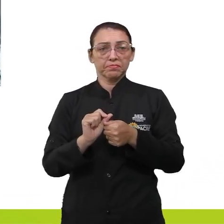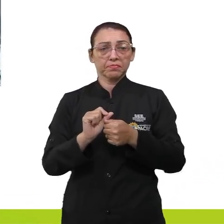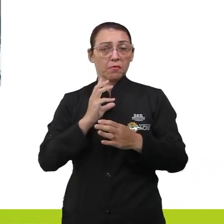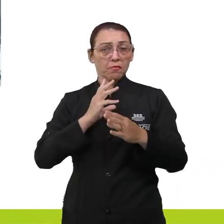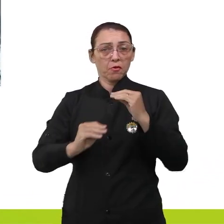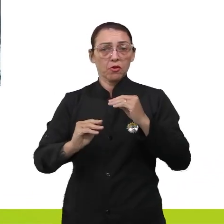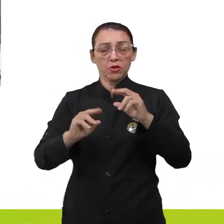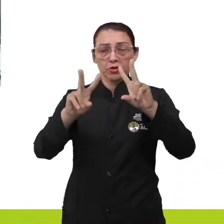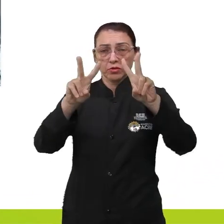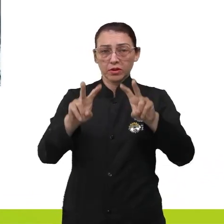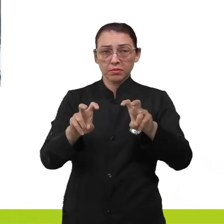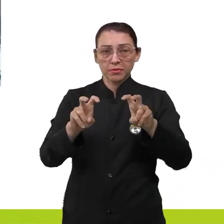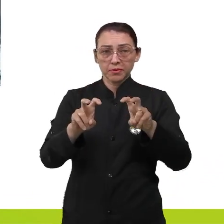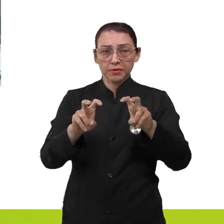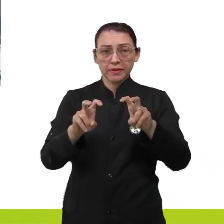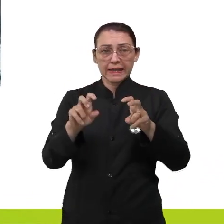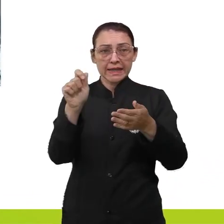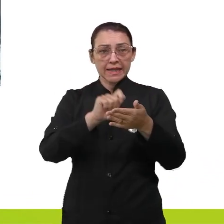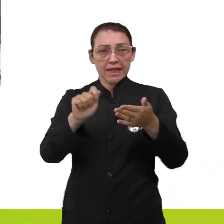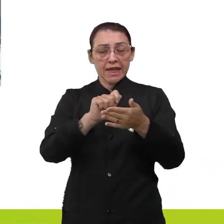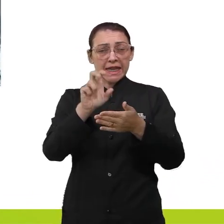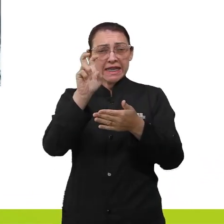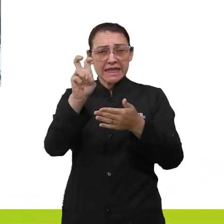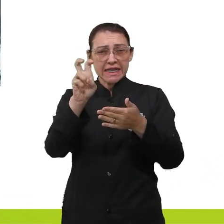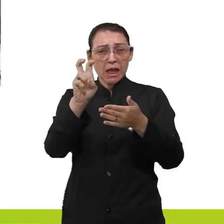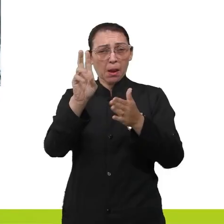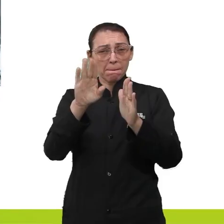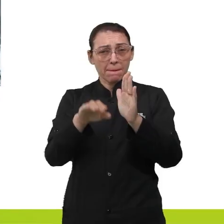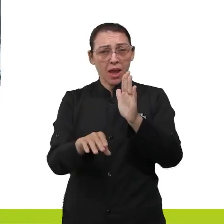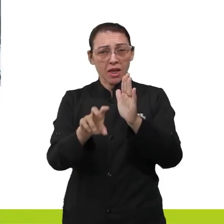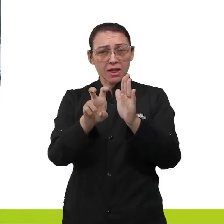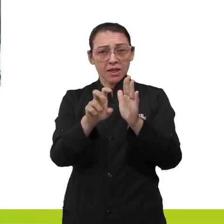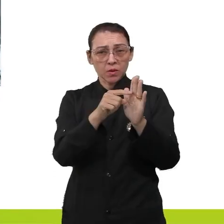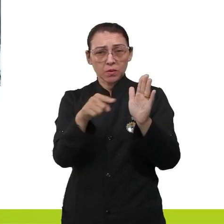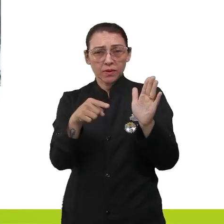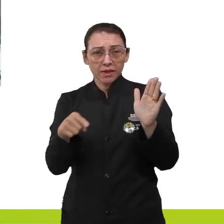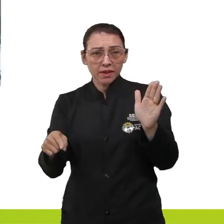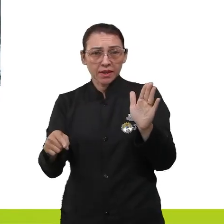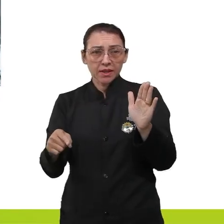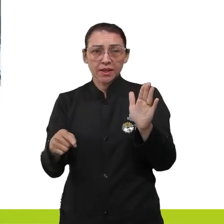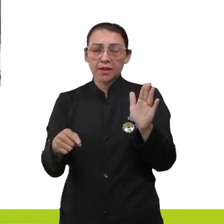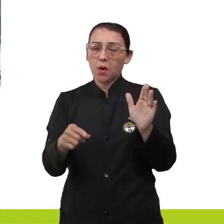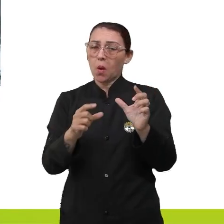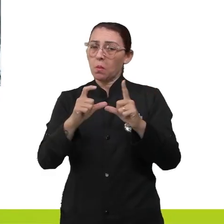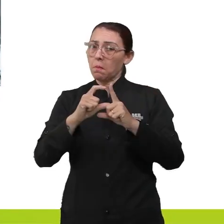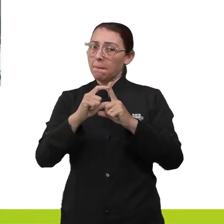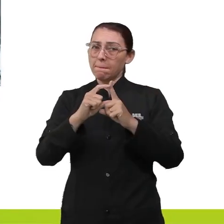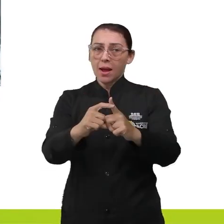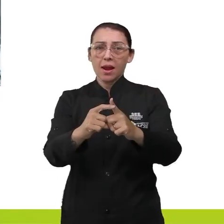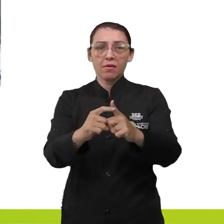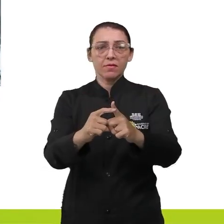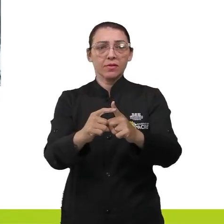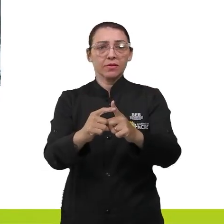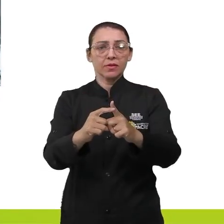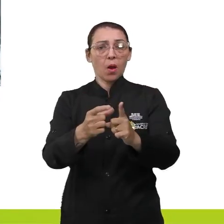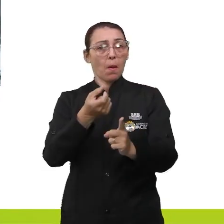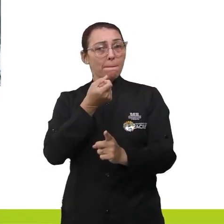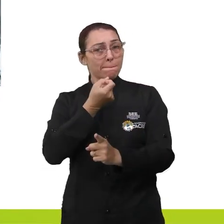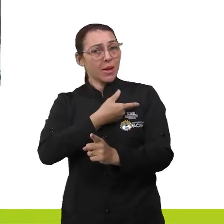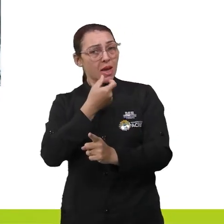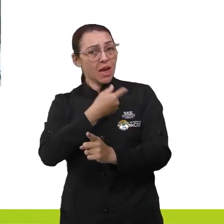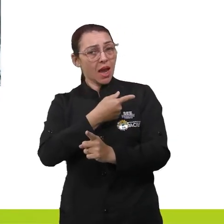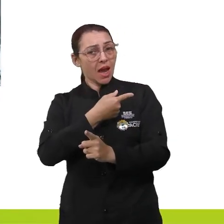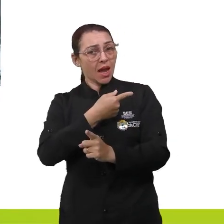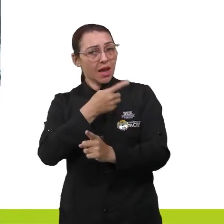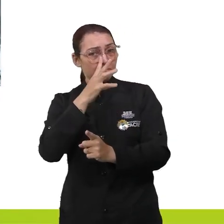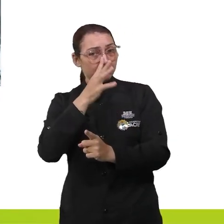fugir do tema, você não pode escrever menos de 5 linhas, Não vai usar palavrões,